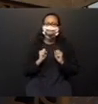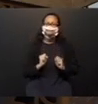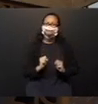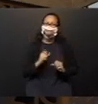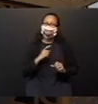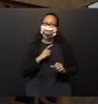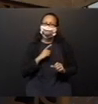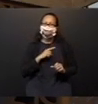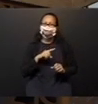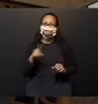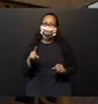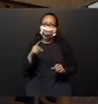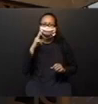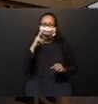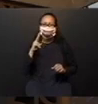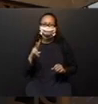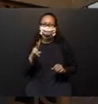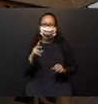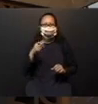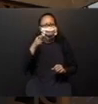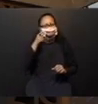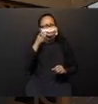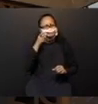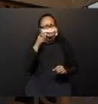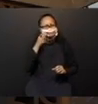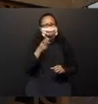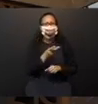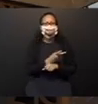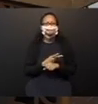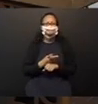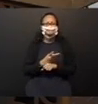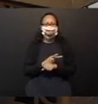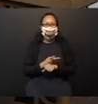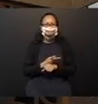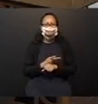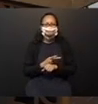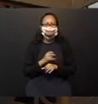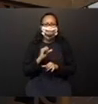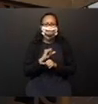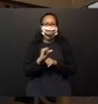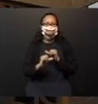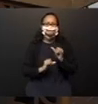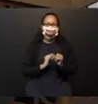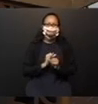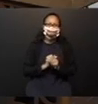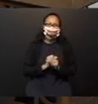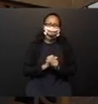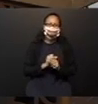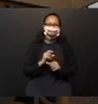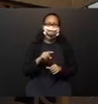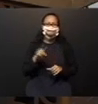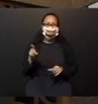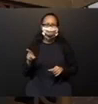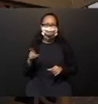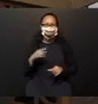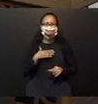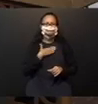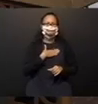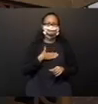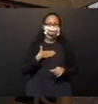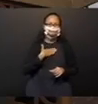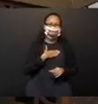ter para vocês assistirem. Fiquem curiosos, dê uma fuçadinha, procurem por lá, tá bom? Vocês vão gostar das histórias.